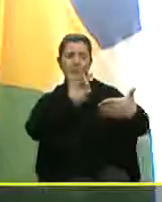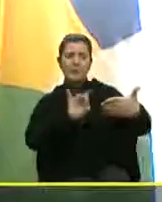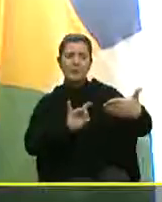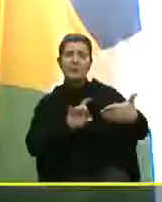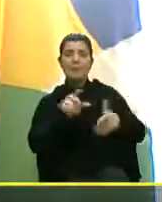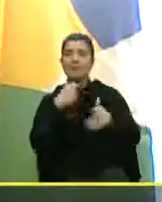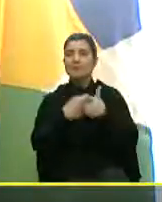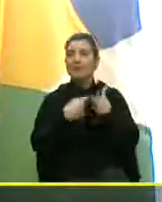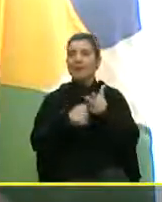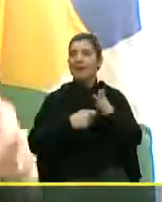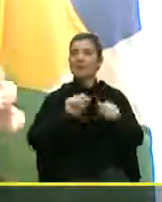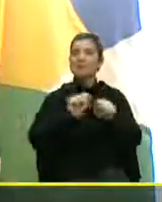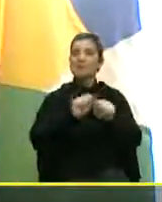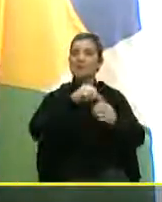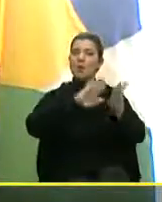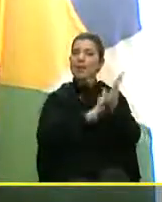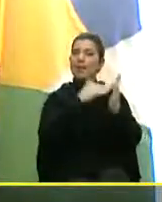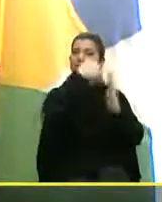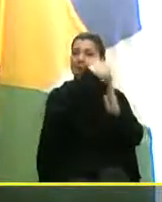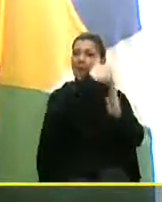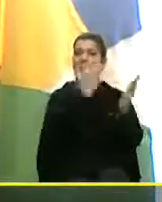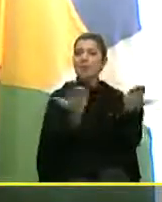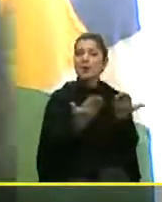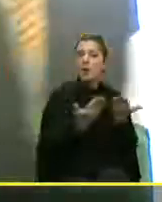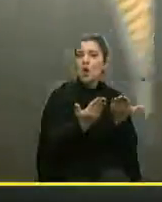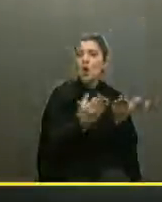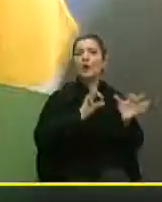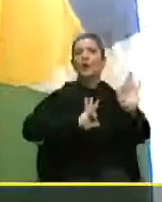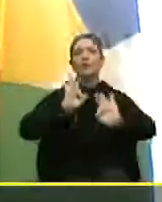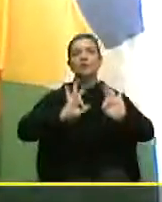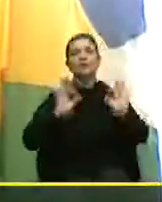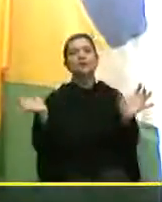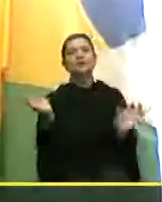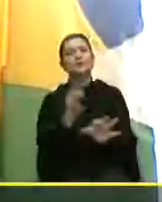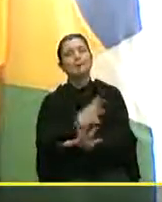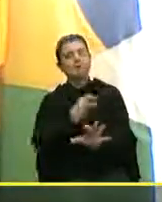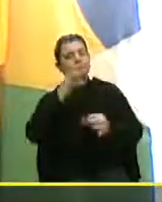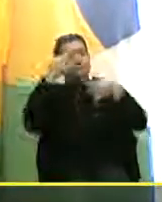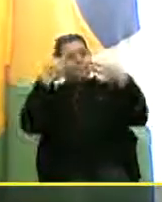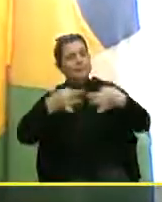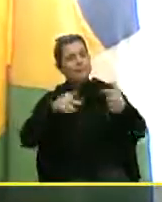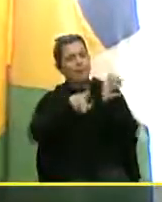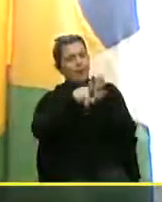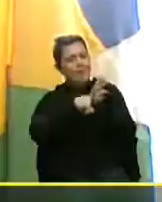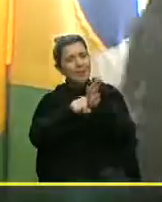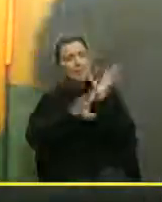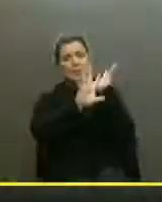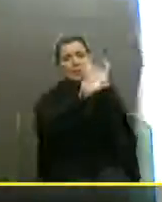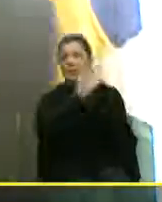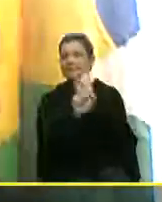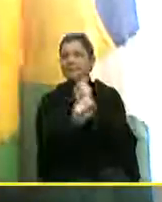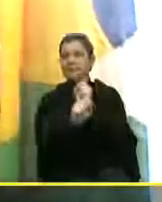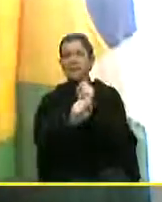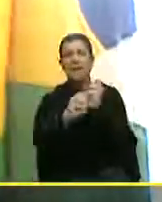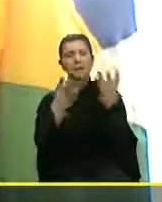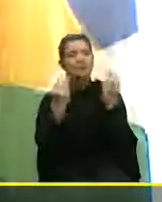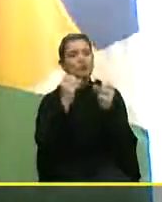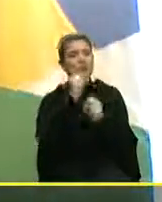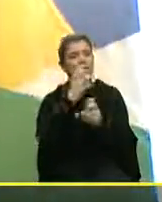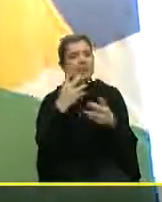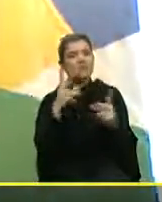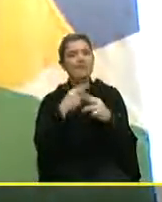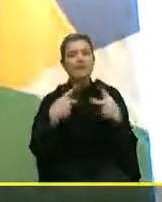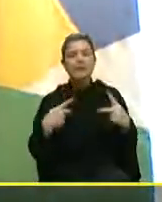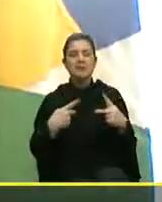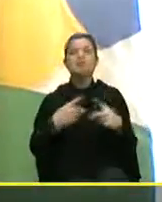tentar fazer um calendário e agora felizmente o projeto está pronto tá tudo corretinho e tudo analisado revisado mais de mil vezes e eu